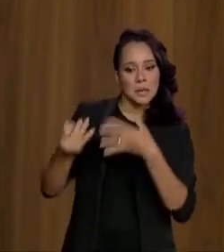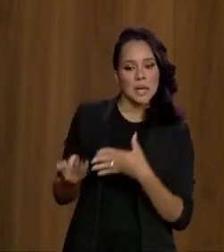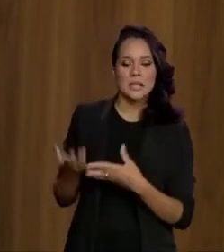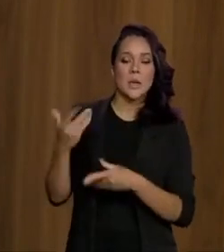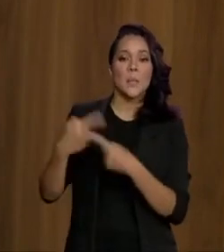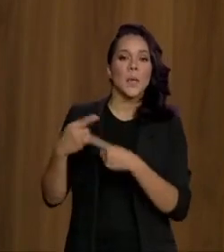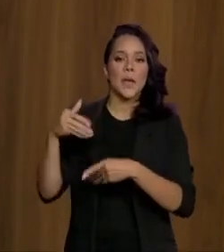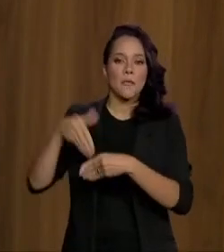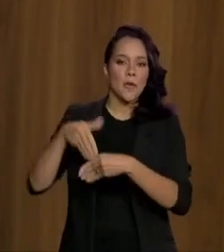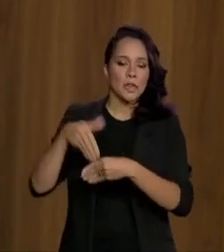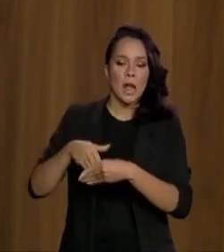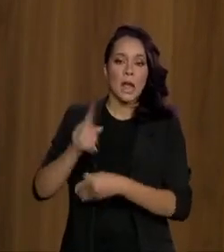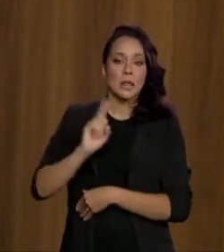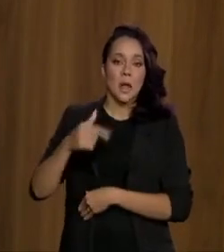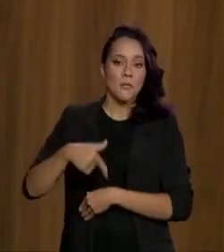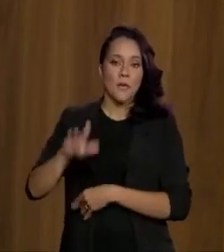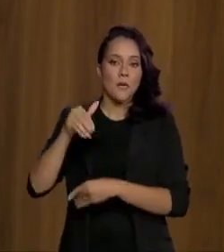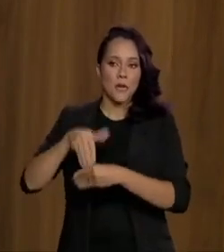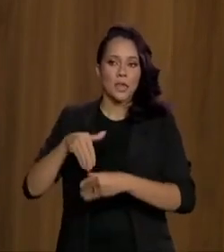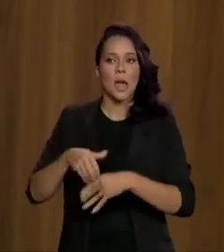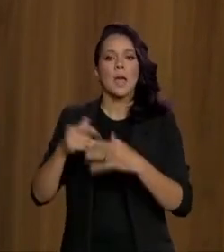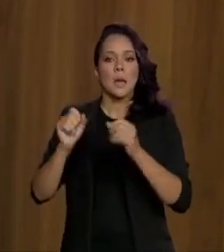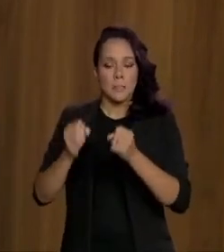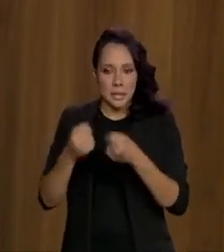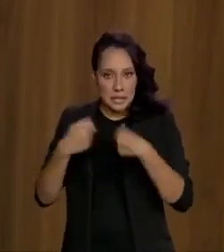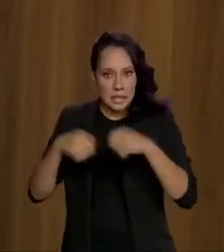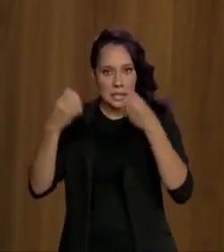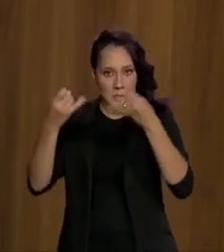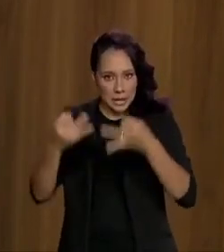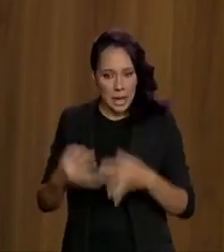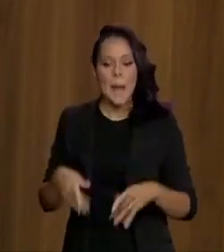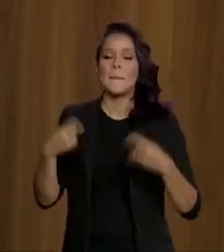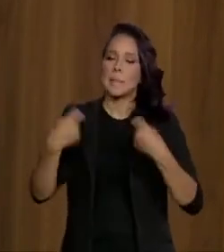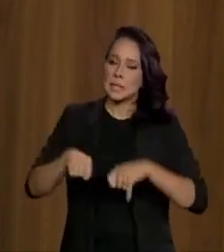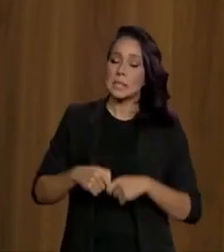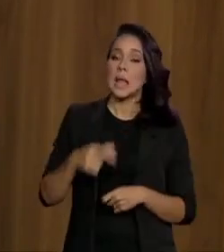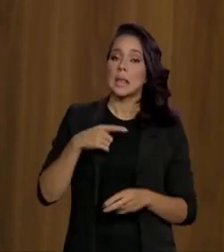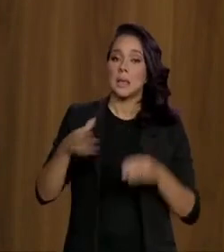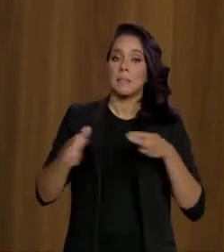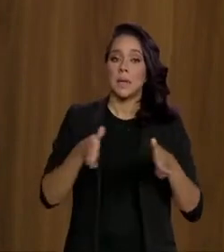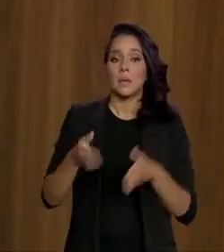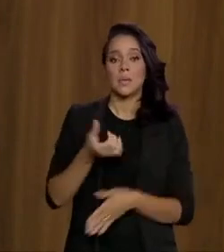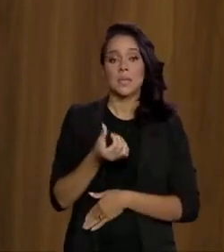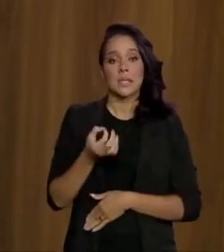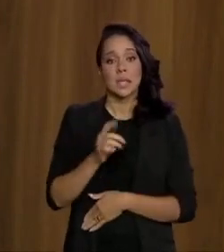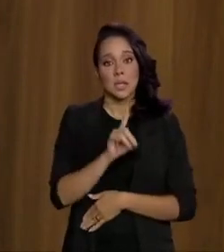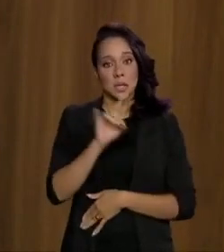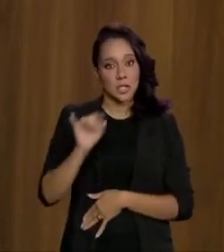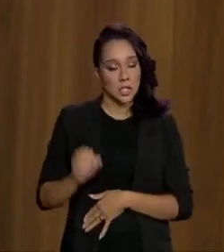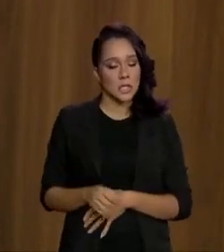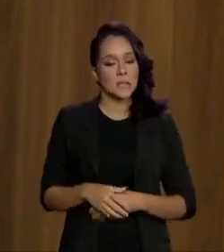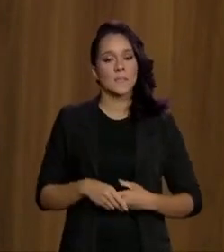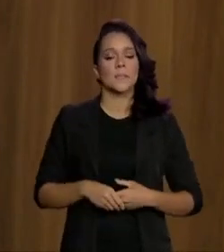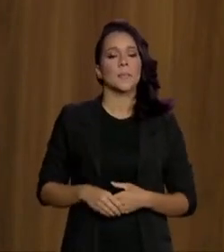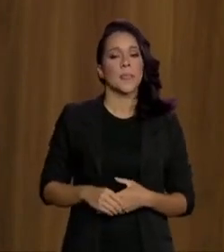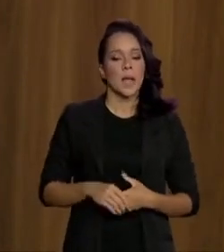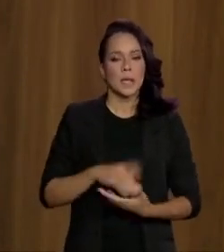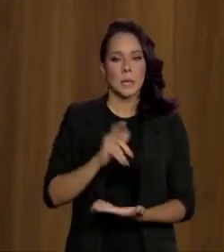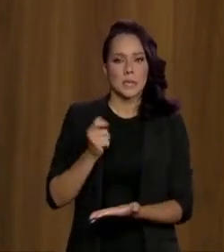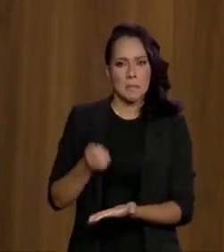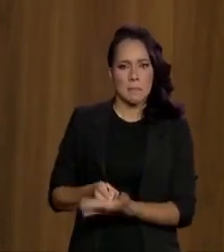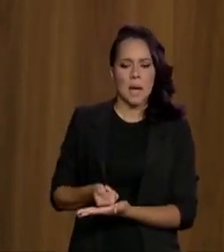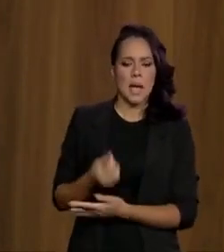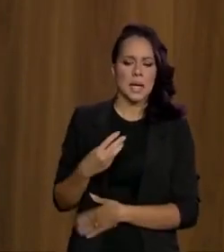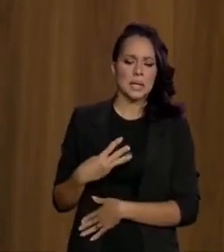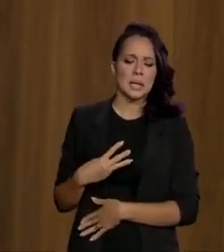de voto, tá? Quem não vai votar precisa justificar. Tem 60 dias para fazer essa justificativa, paga ali uma taxa